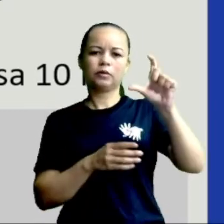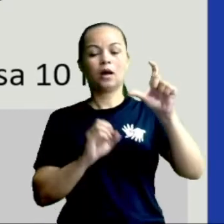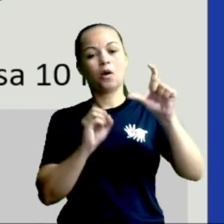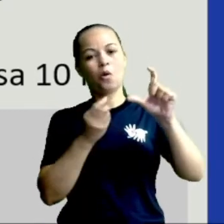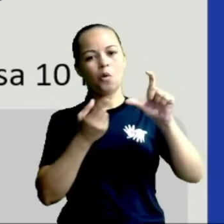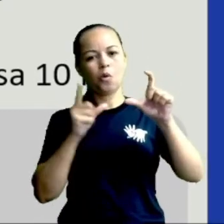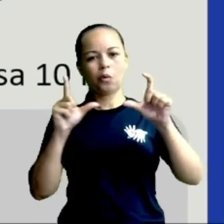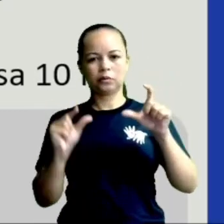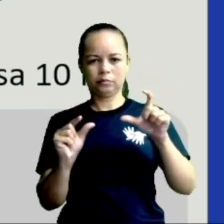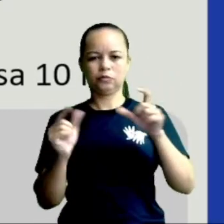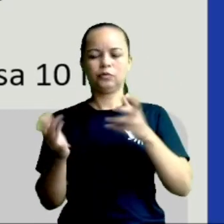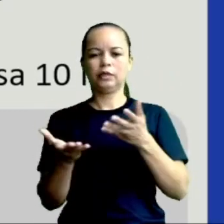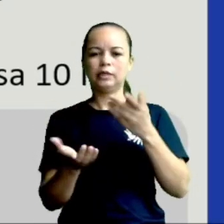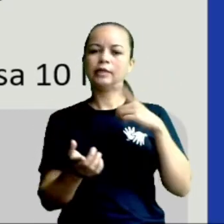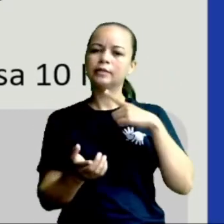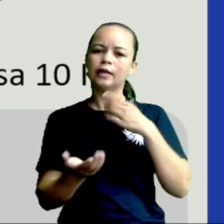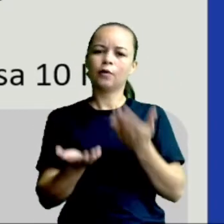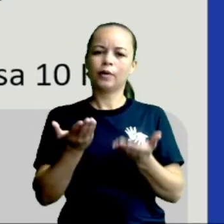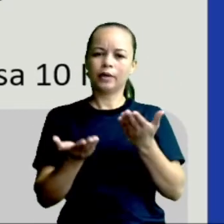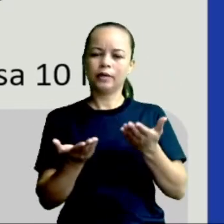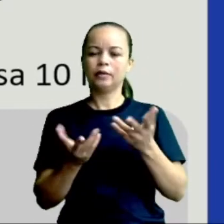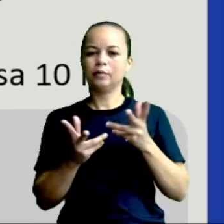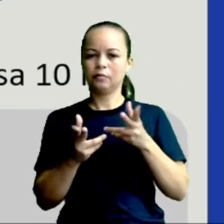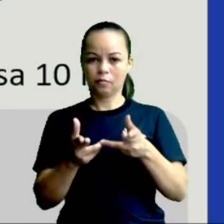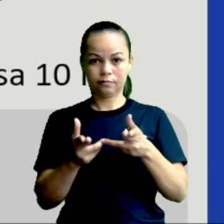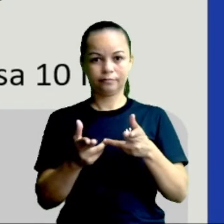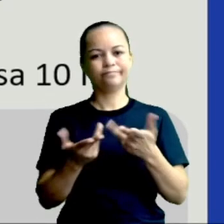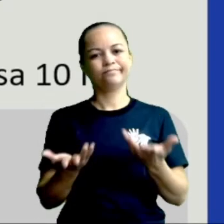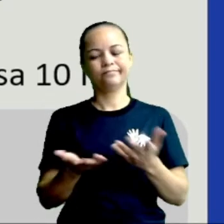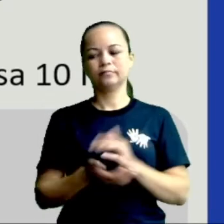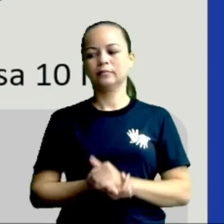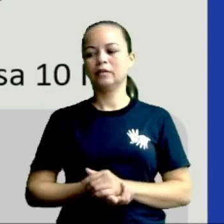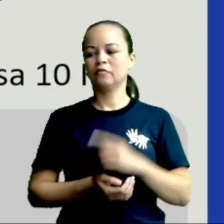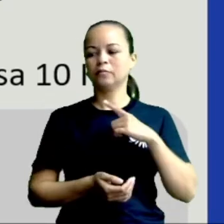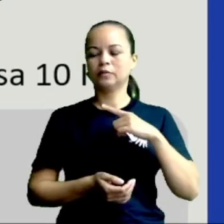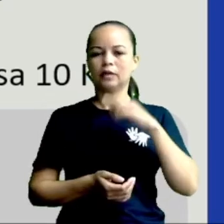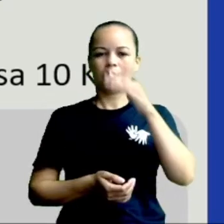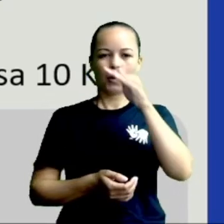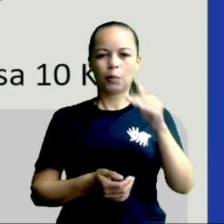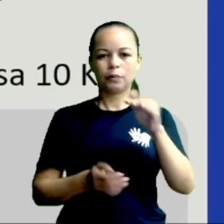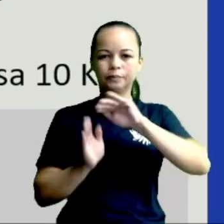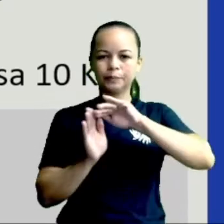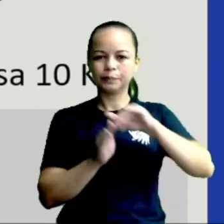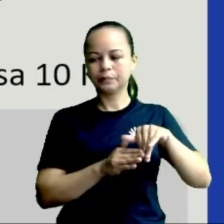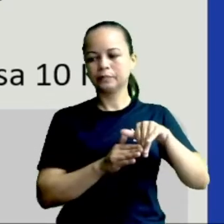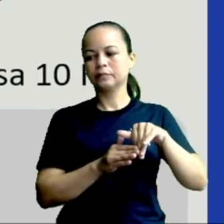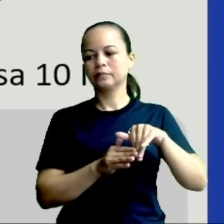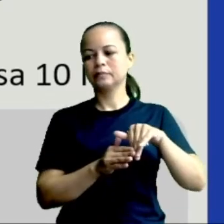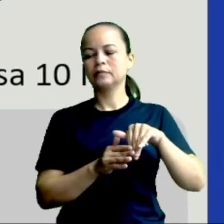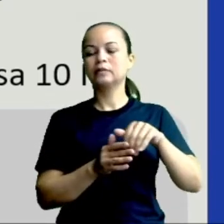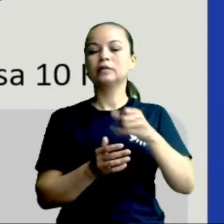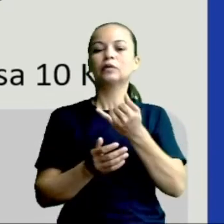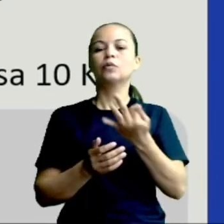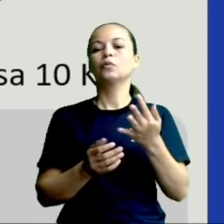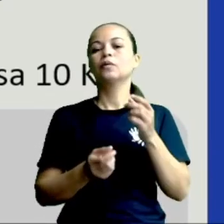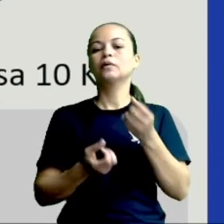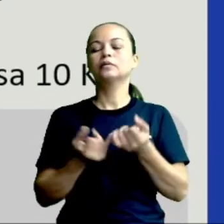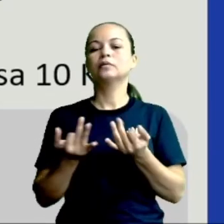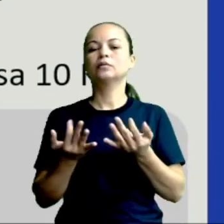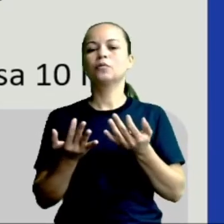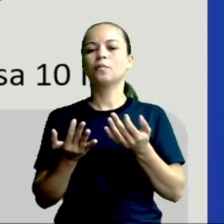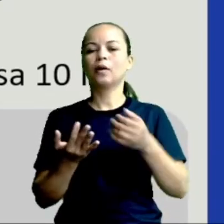e eu ter o mesmo é que livro Vamos tirar um tracinho de cada lado é o mesmo que eu tirar o que